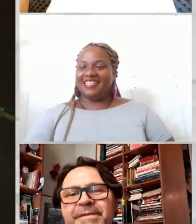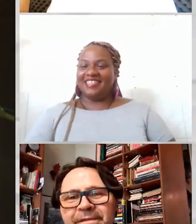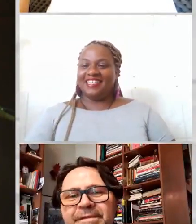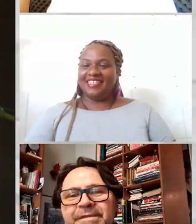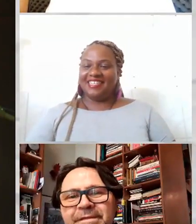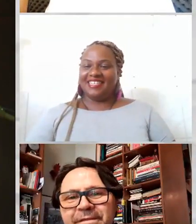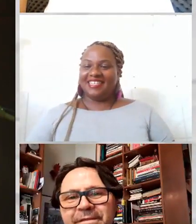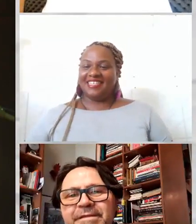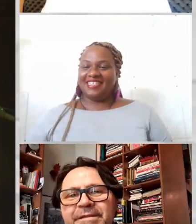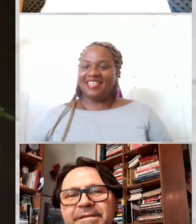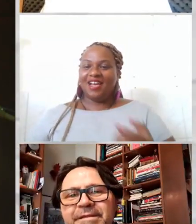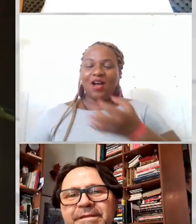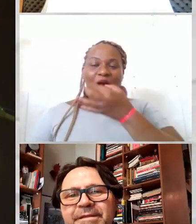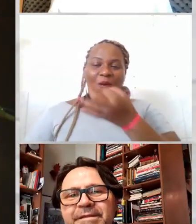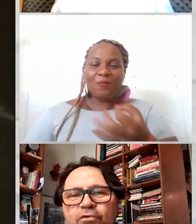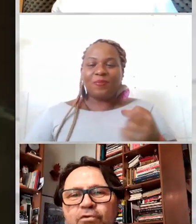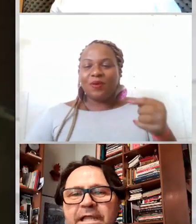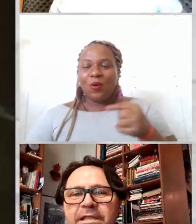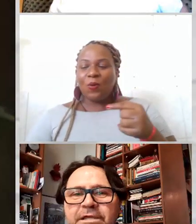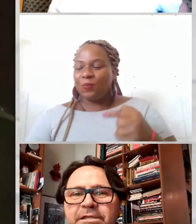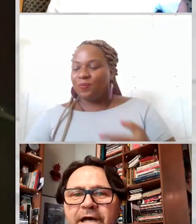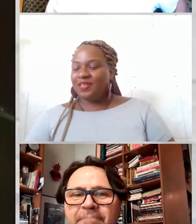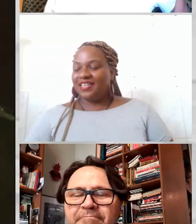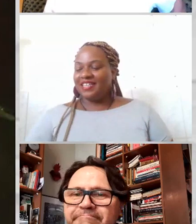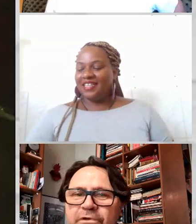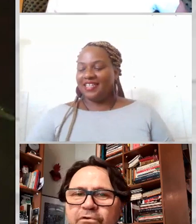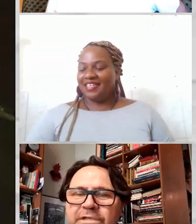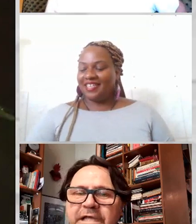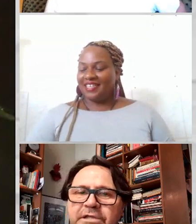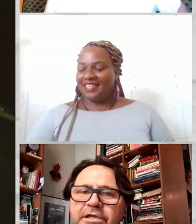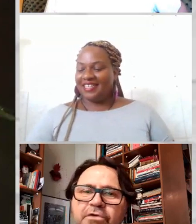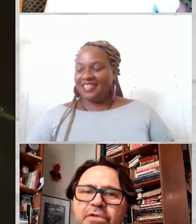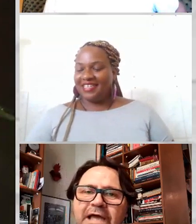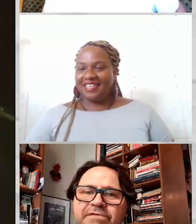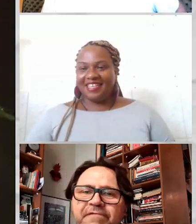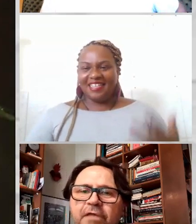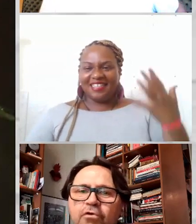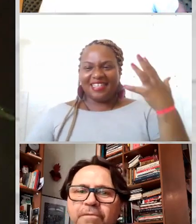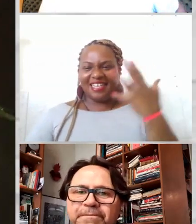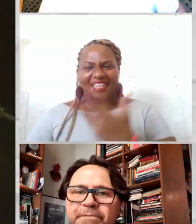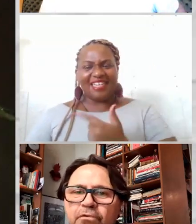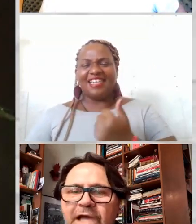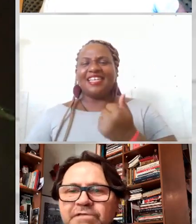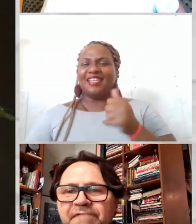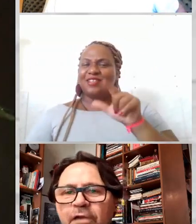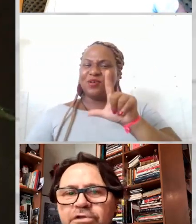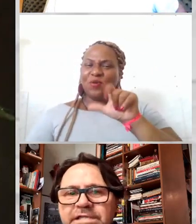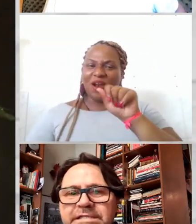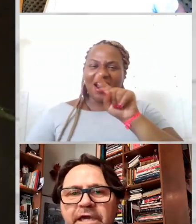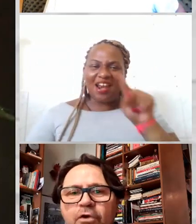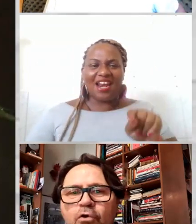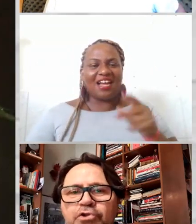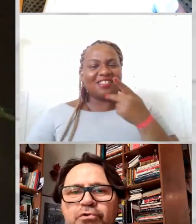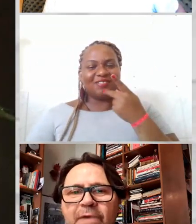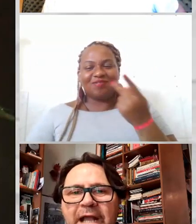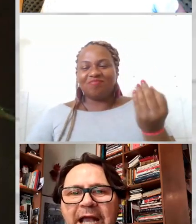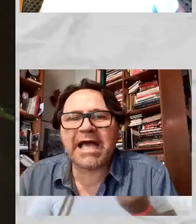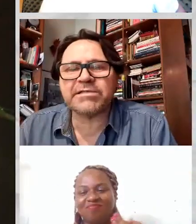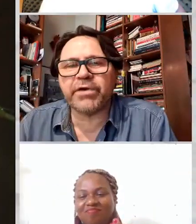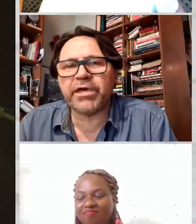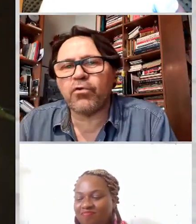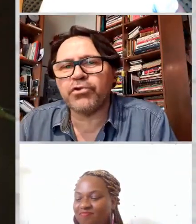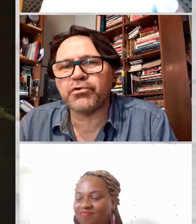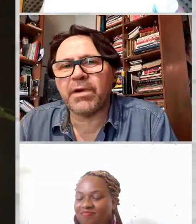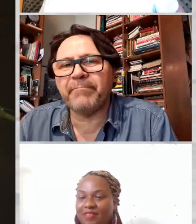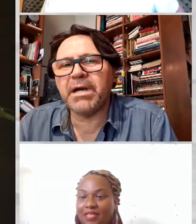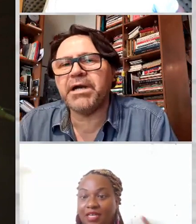nessa mesma ótica, Marcelino, desse coisa momento. Linda. Desse coisa linda que o Lázaro falou. O Lázaro falou desse reencontro com a casa,